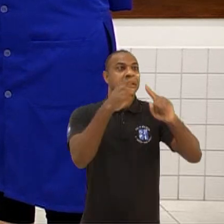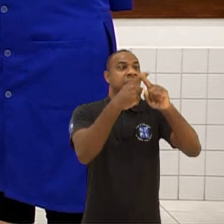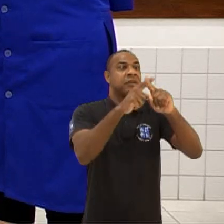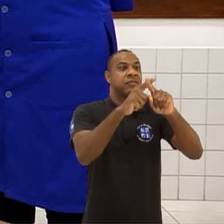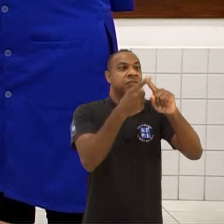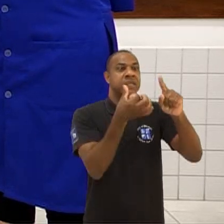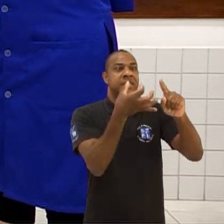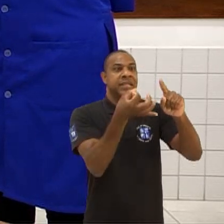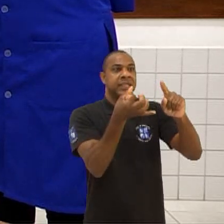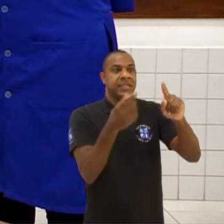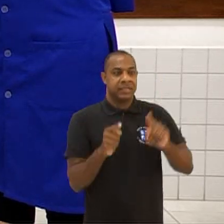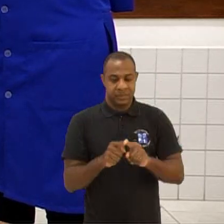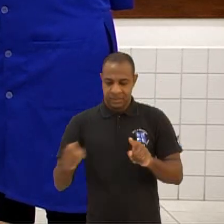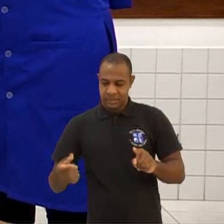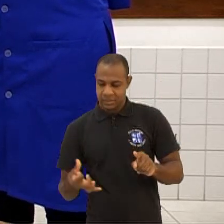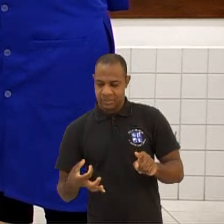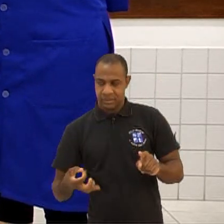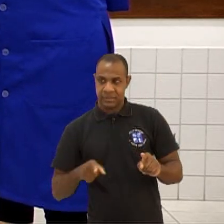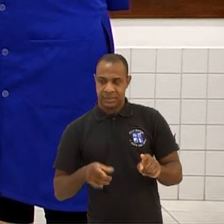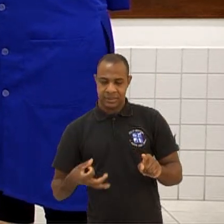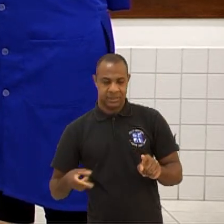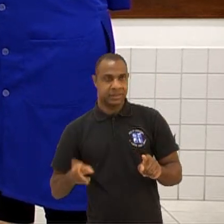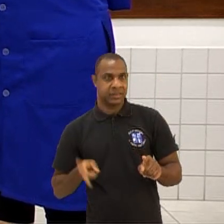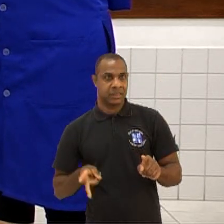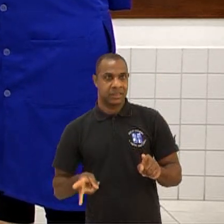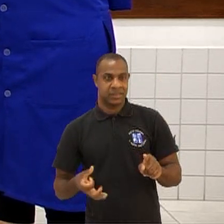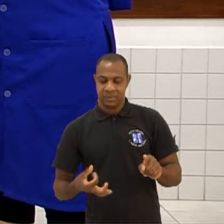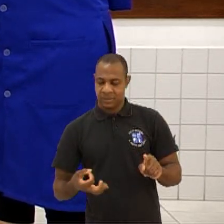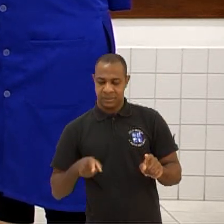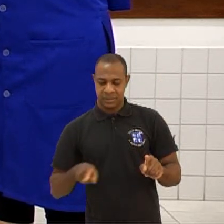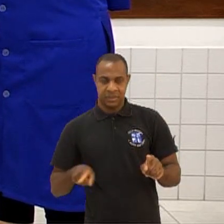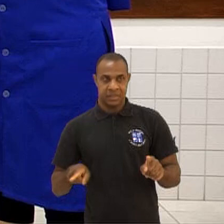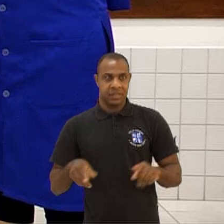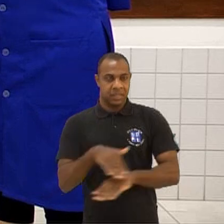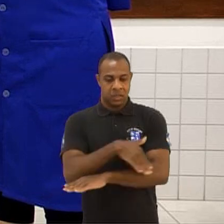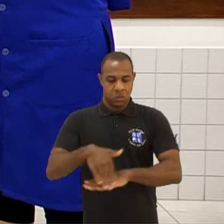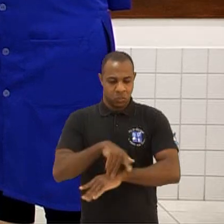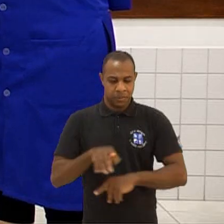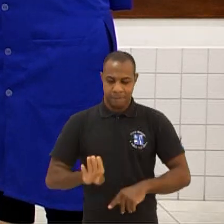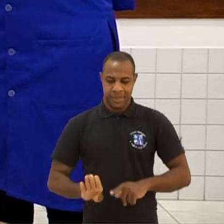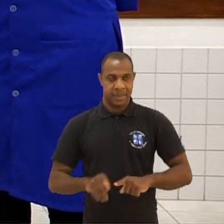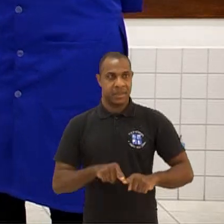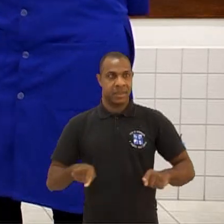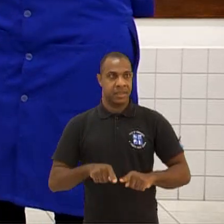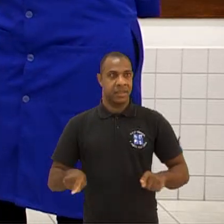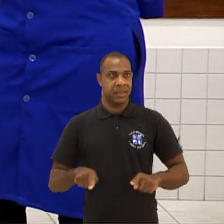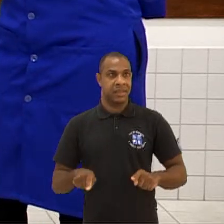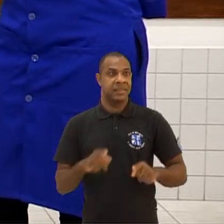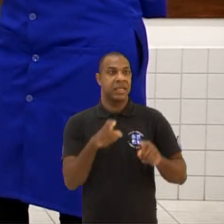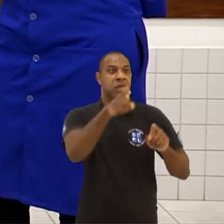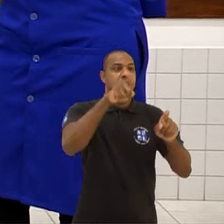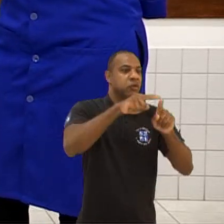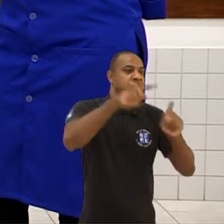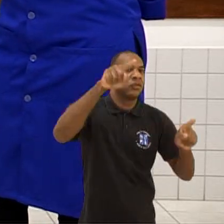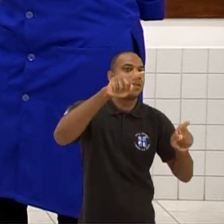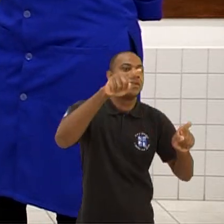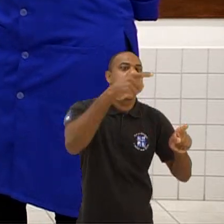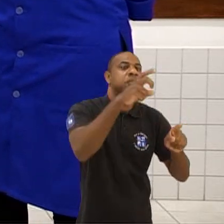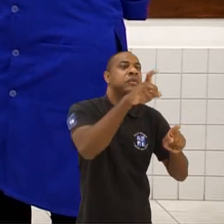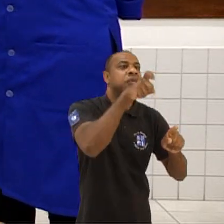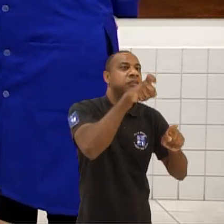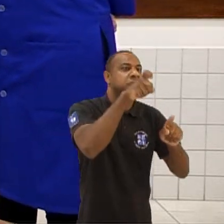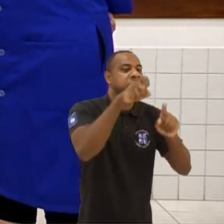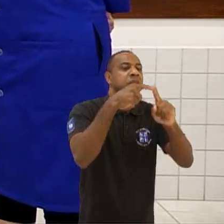por 60, do mesmo lado, né? Imaginando que a rua B aqui é uma reta. E aí eu tenho X dividido